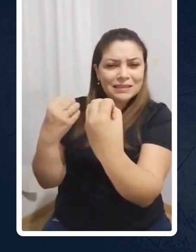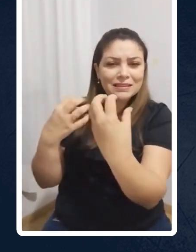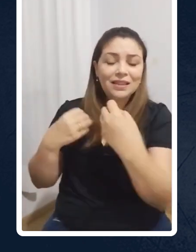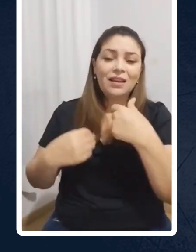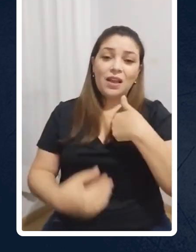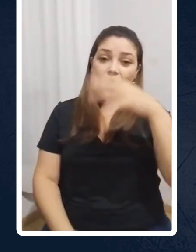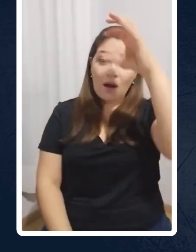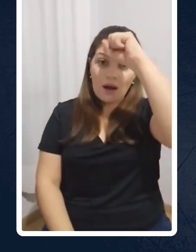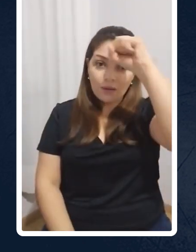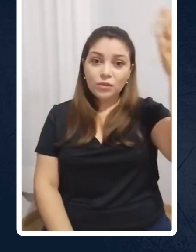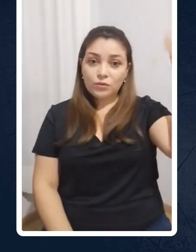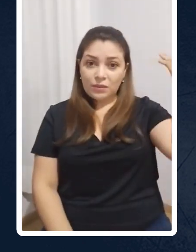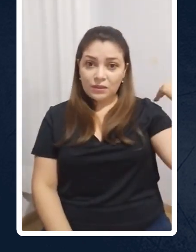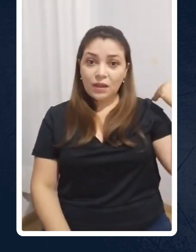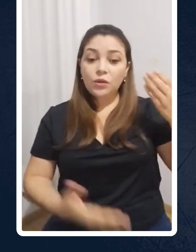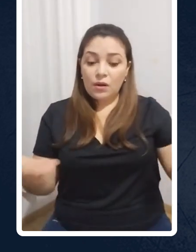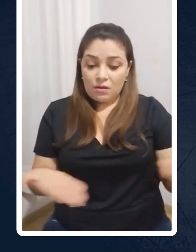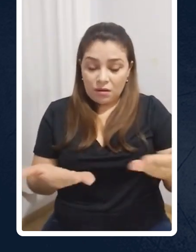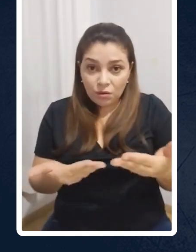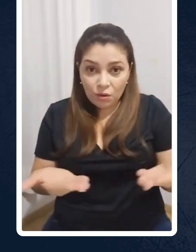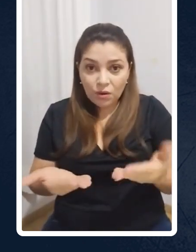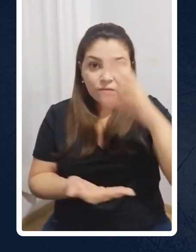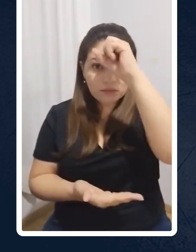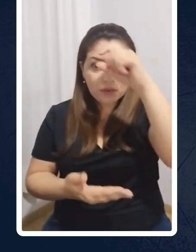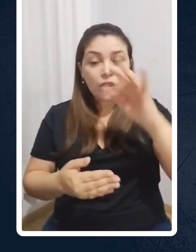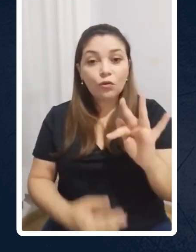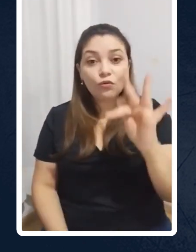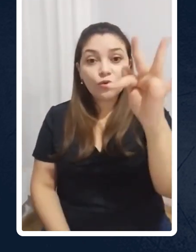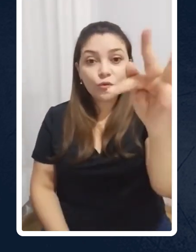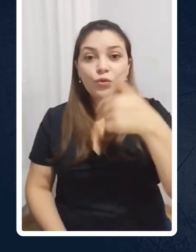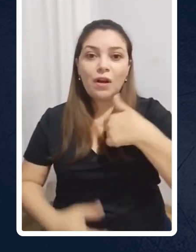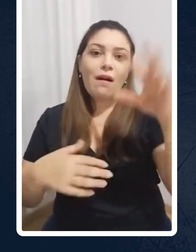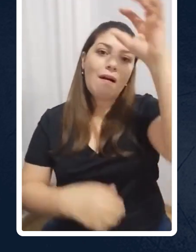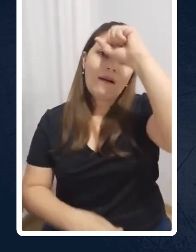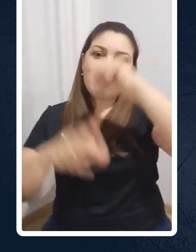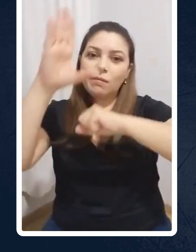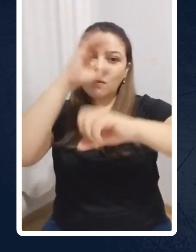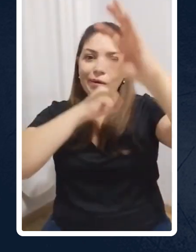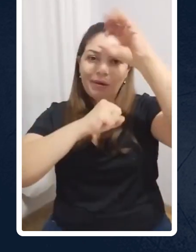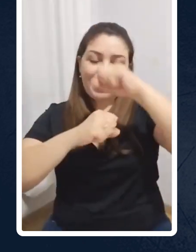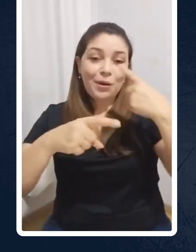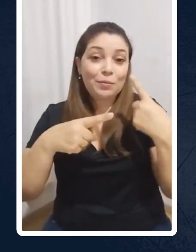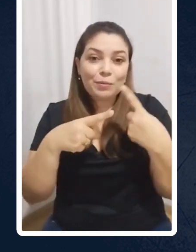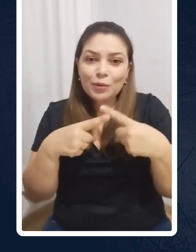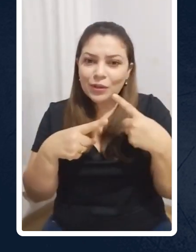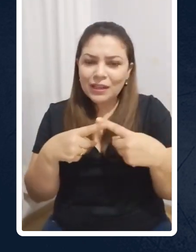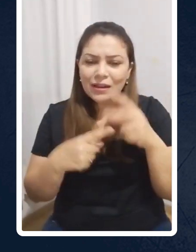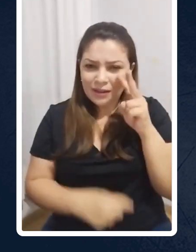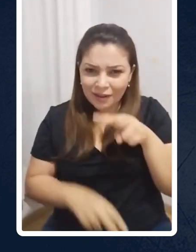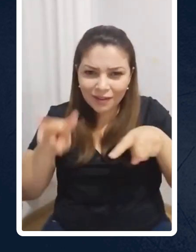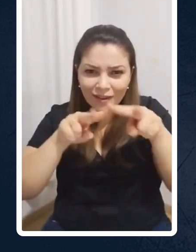Porque olhem para suas mãos, nenhum é igual. Todos eles são diferentes. Cada um com as